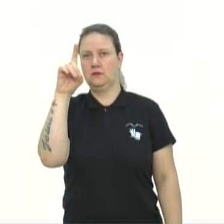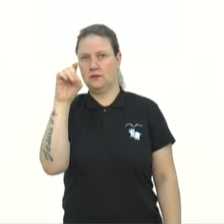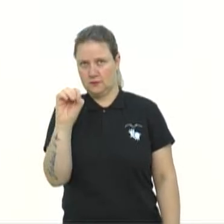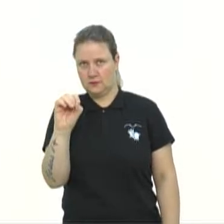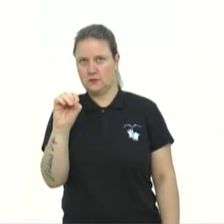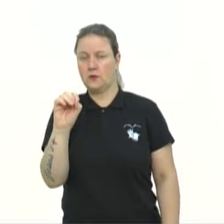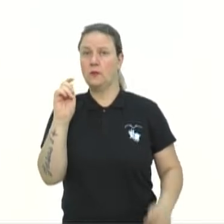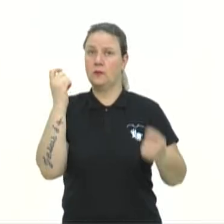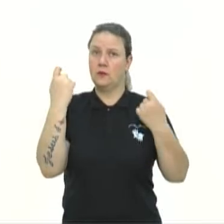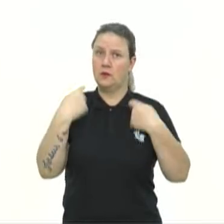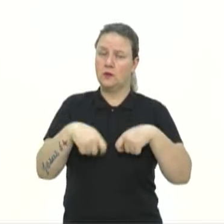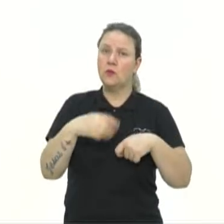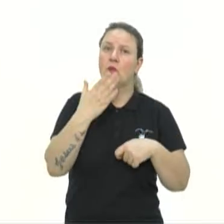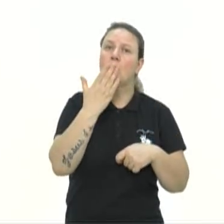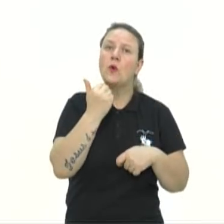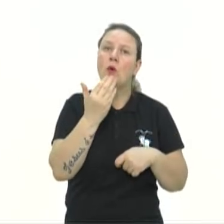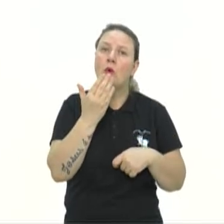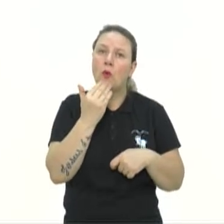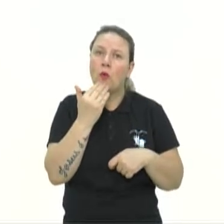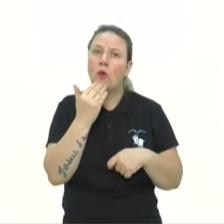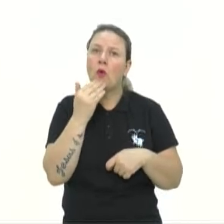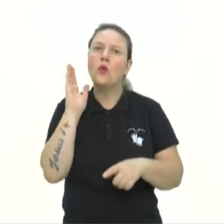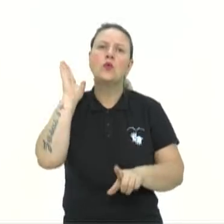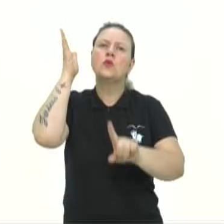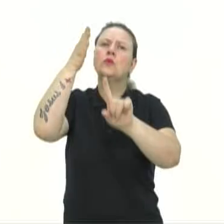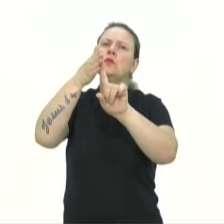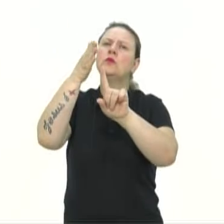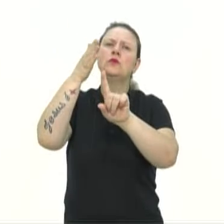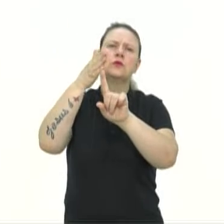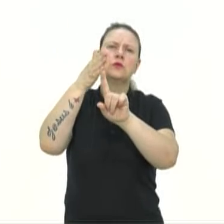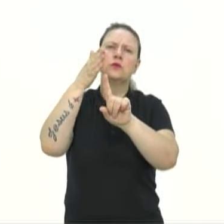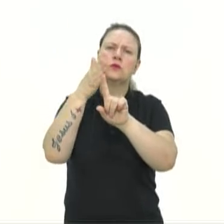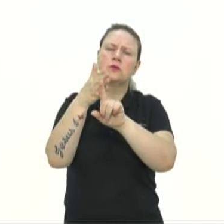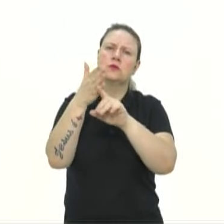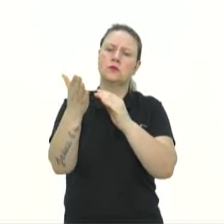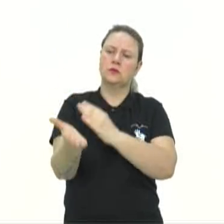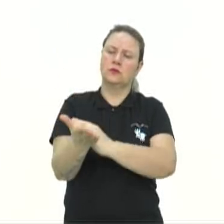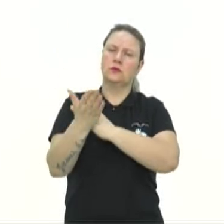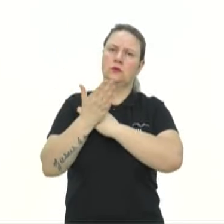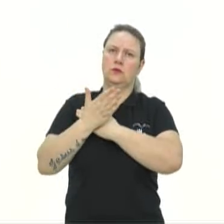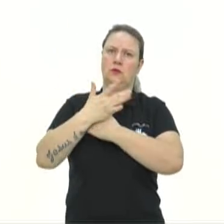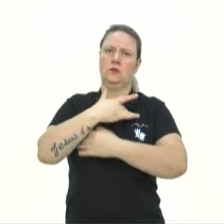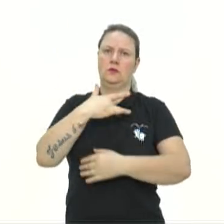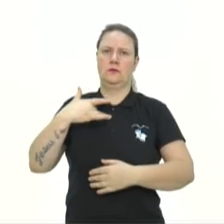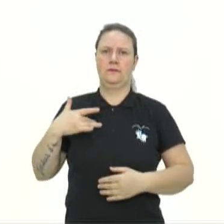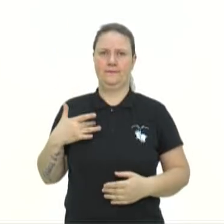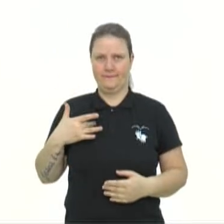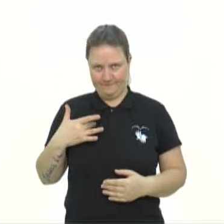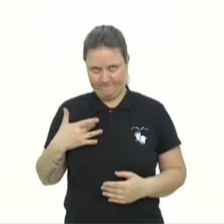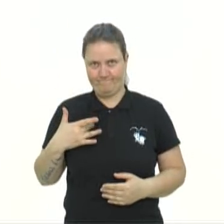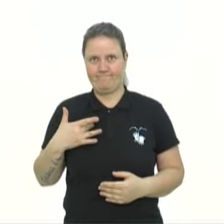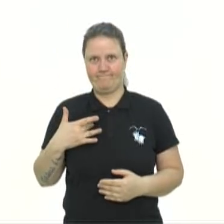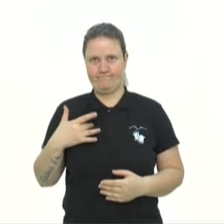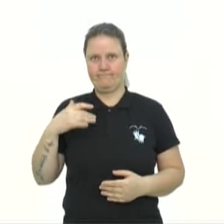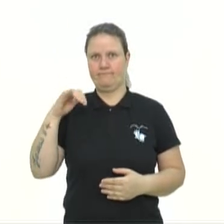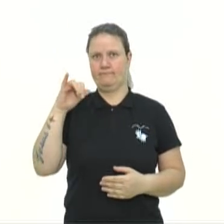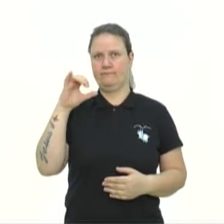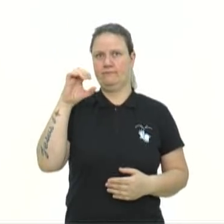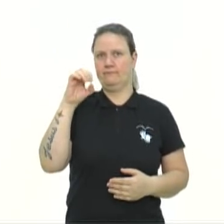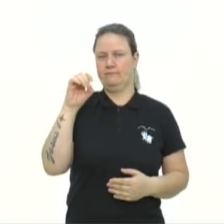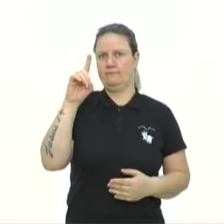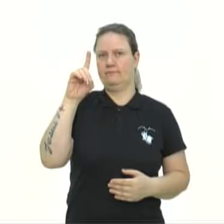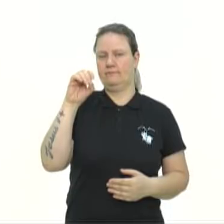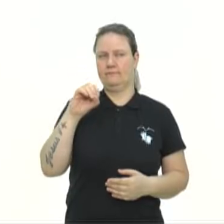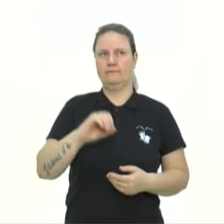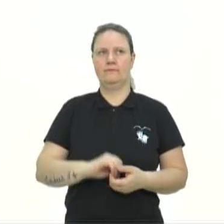ser consumido com a finalidade de suprir a necessidade de iodo. Viu? Todas essas deram certo.